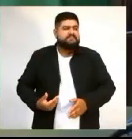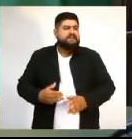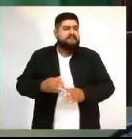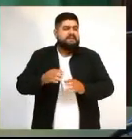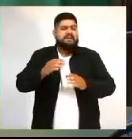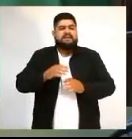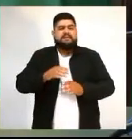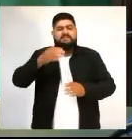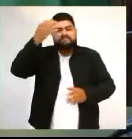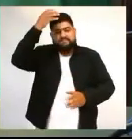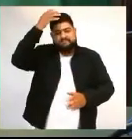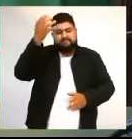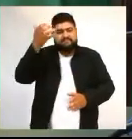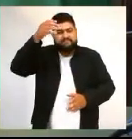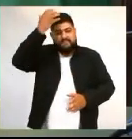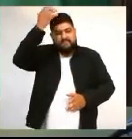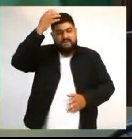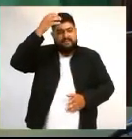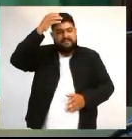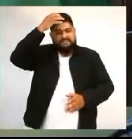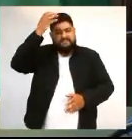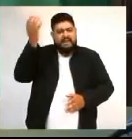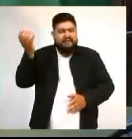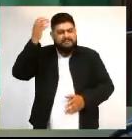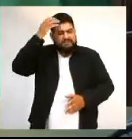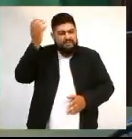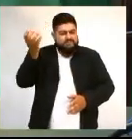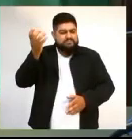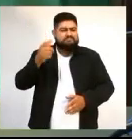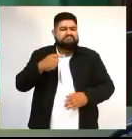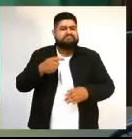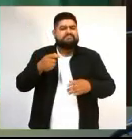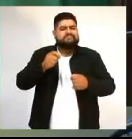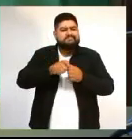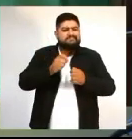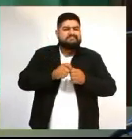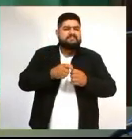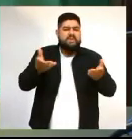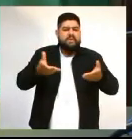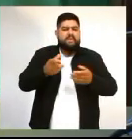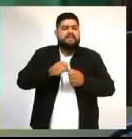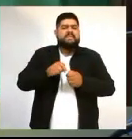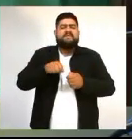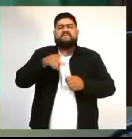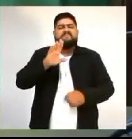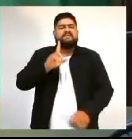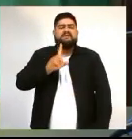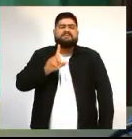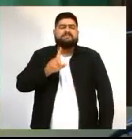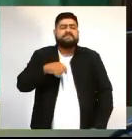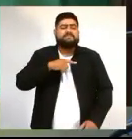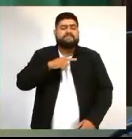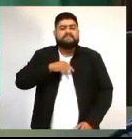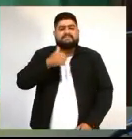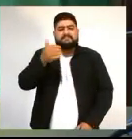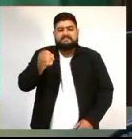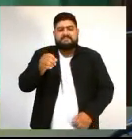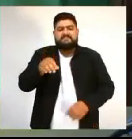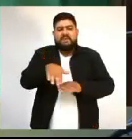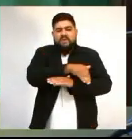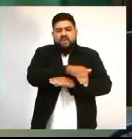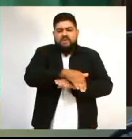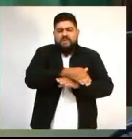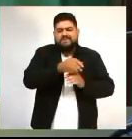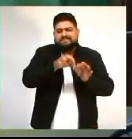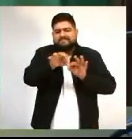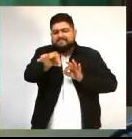governo Confúcio Moura sempre foi o DR que fez, hoje não faz mais. Nós temos a décima linha, a 90, que o governo faz,